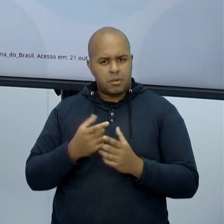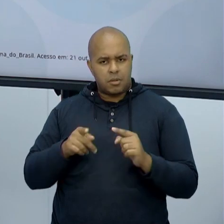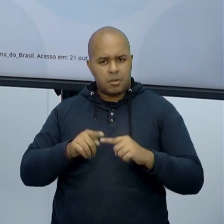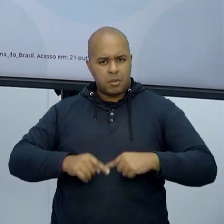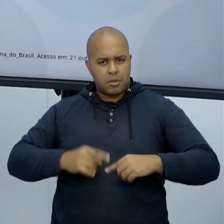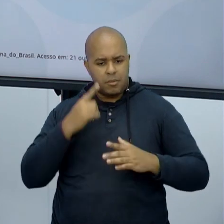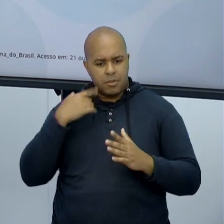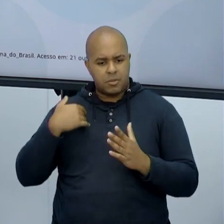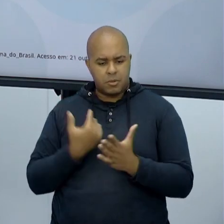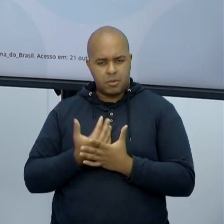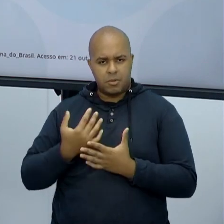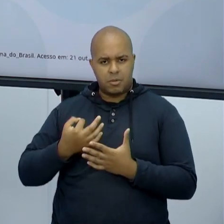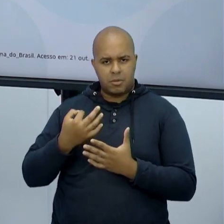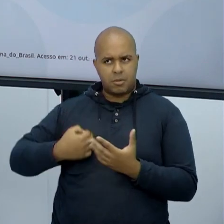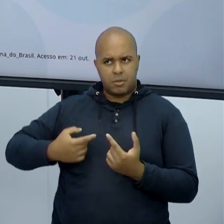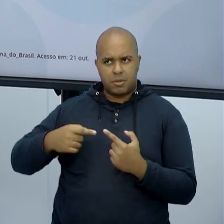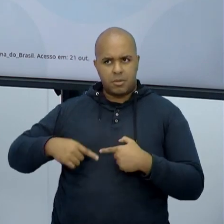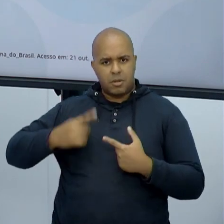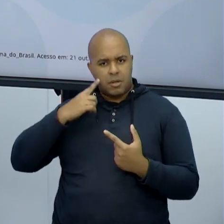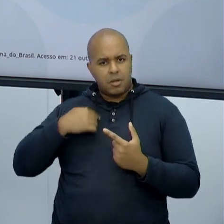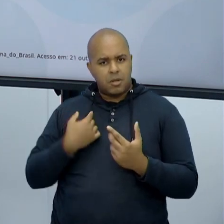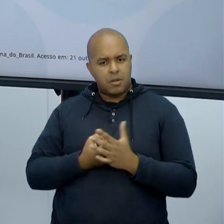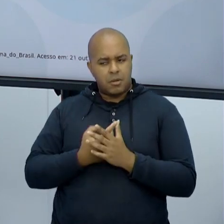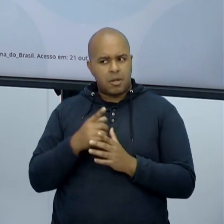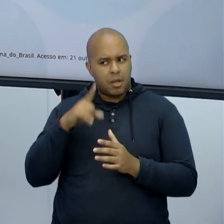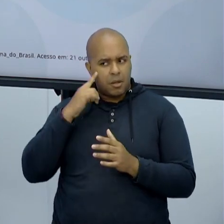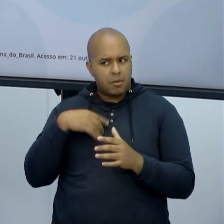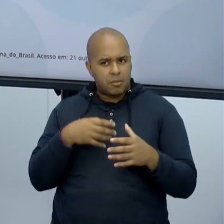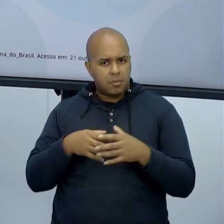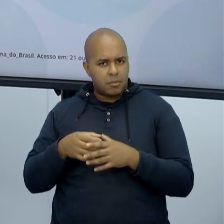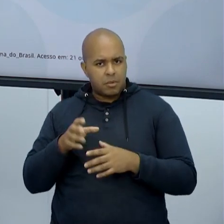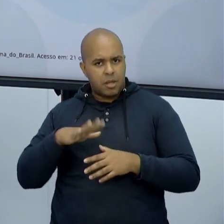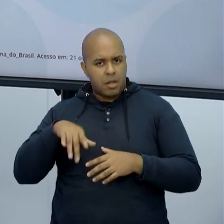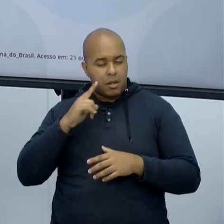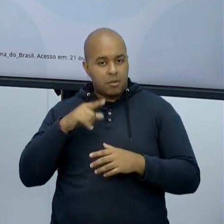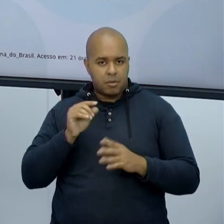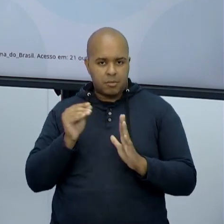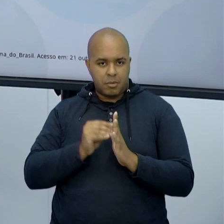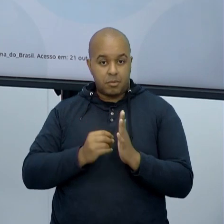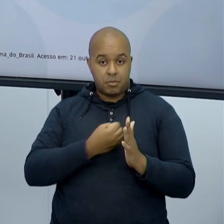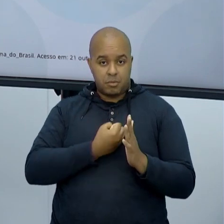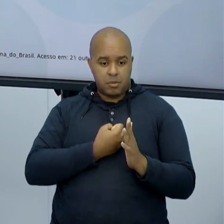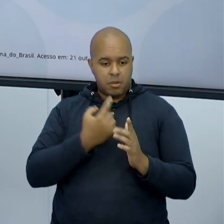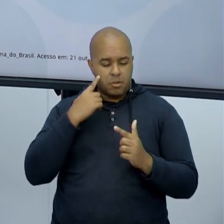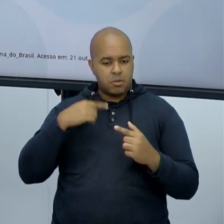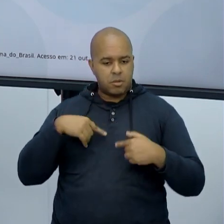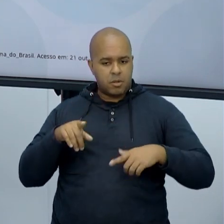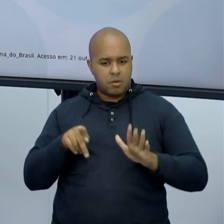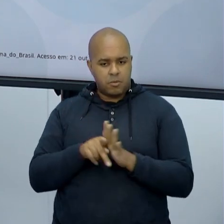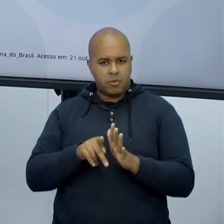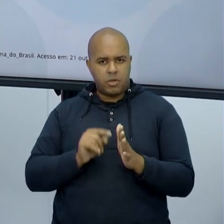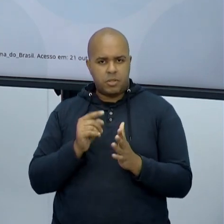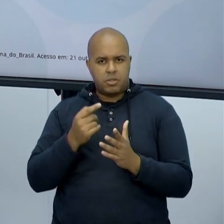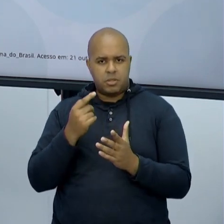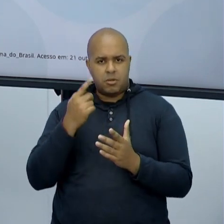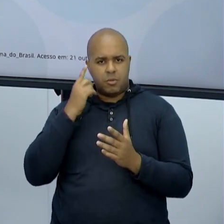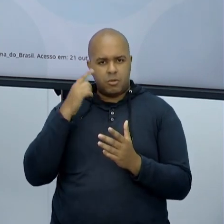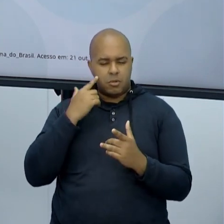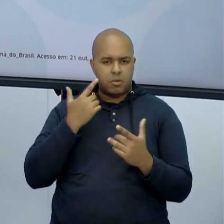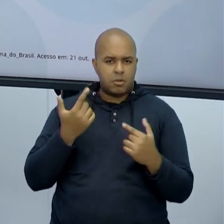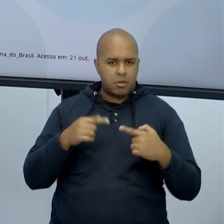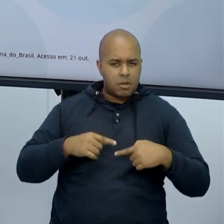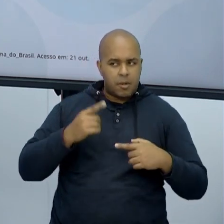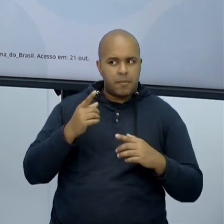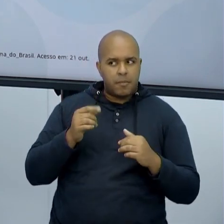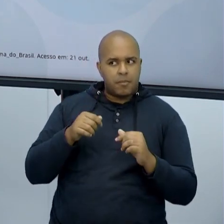tal. E houve uma reserva de mercado. Vou colocar um número aqui, vou jogar um número para vocês. Vamos supor que existem 100